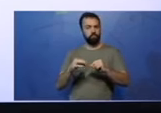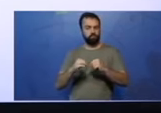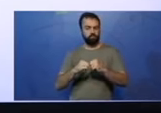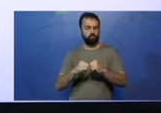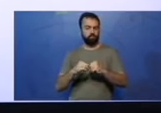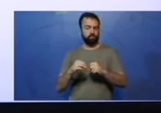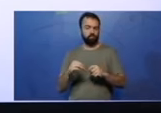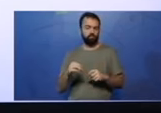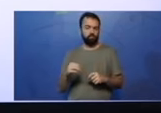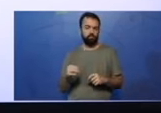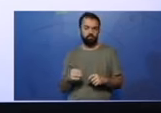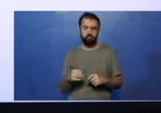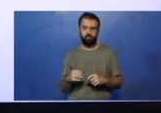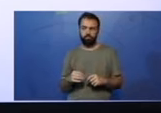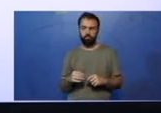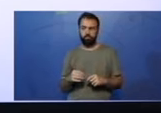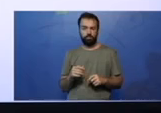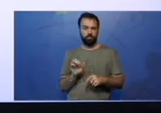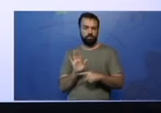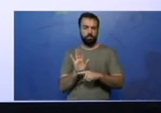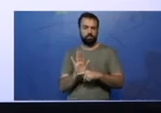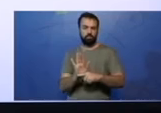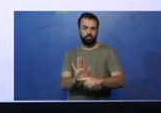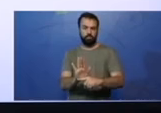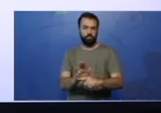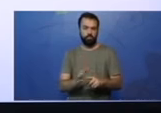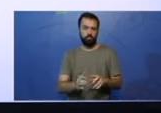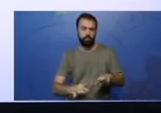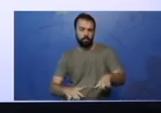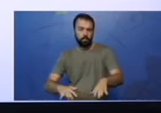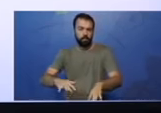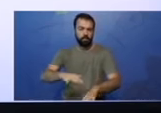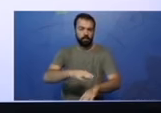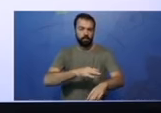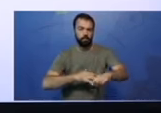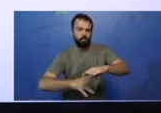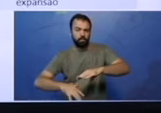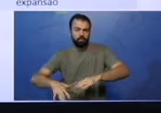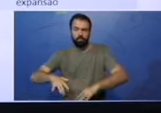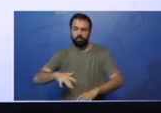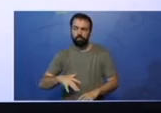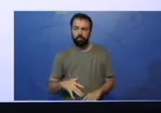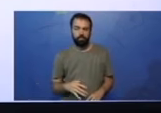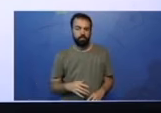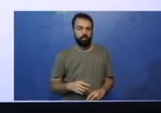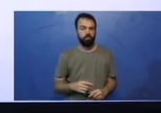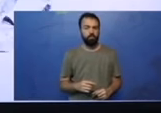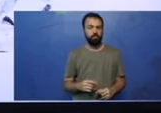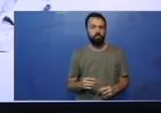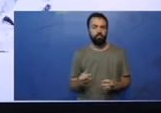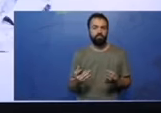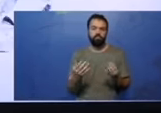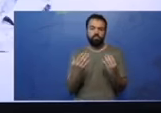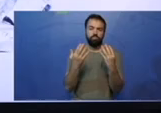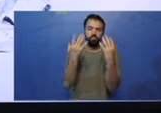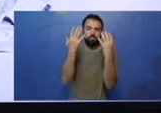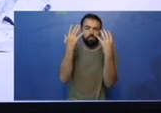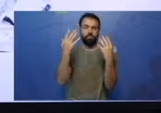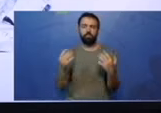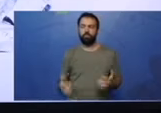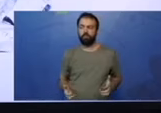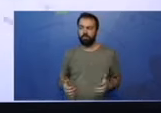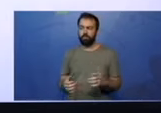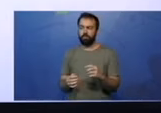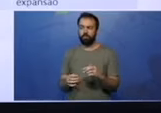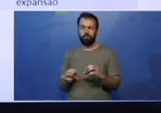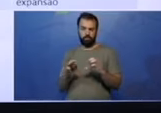que ele tenha algum movimento, então ele apresenta movimento. Já o estado gasoso,